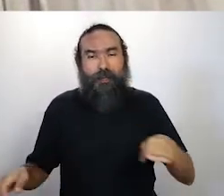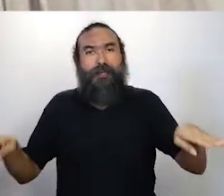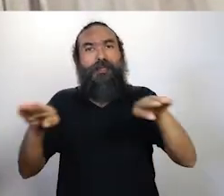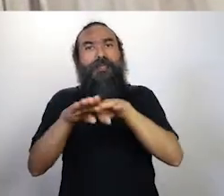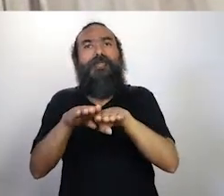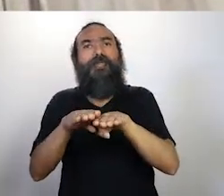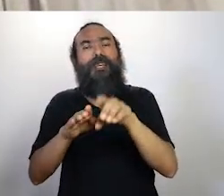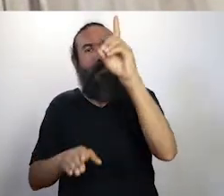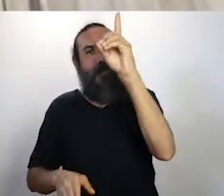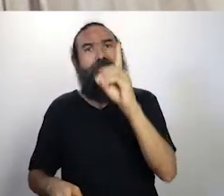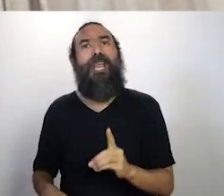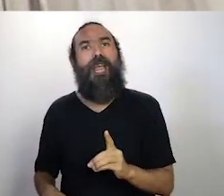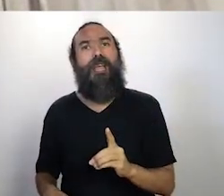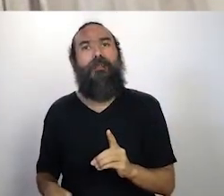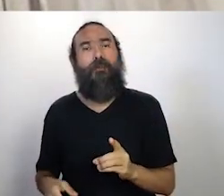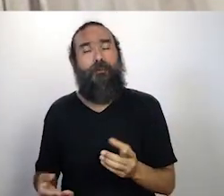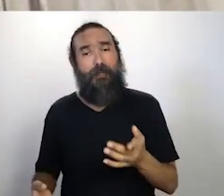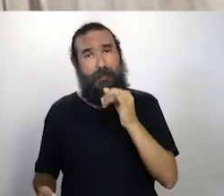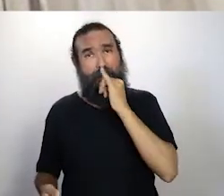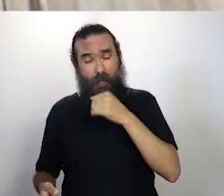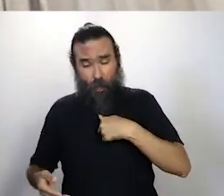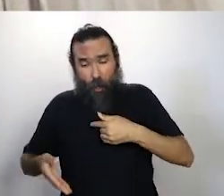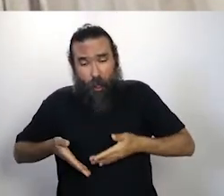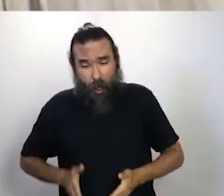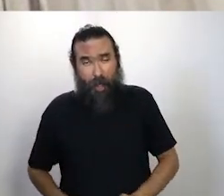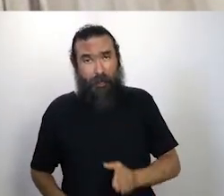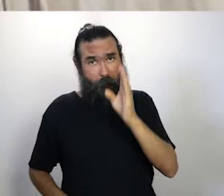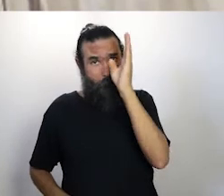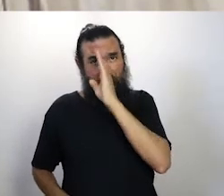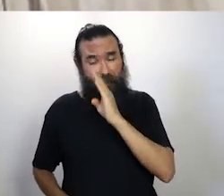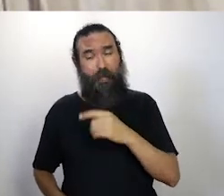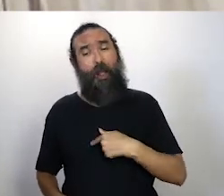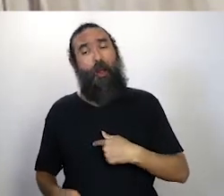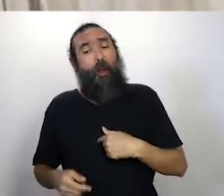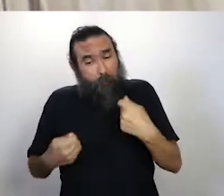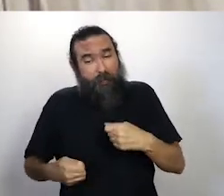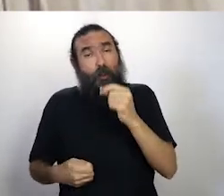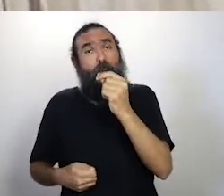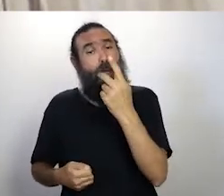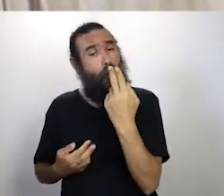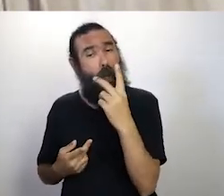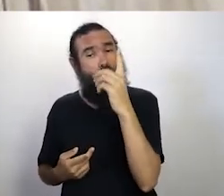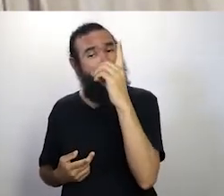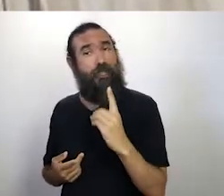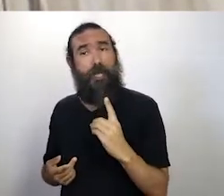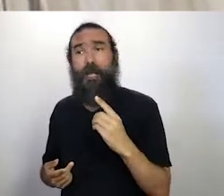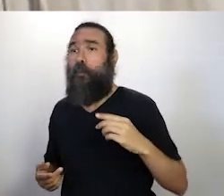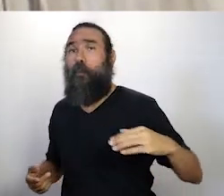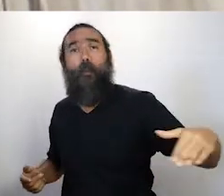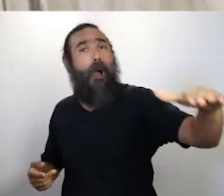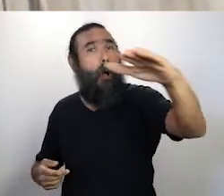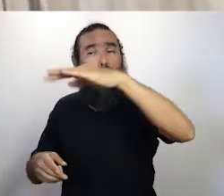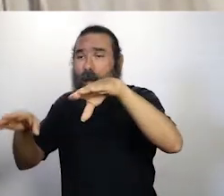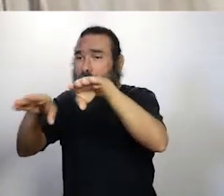como brasileiro, eu tenho direito à mesma segurança que alguém que vive no bairro rico de São Paulo também tem.